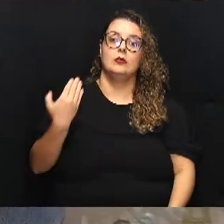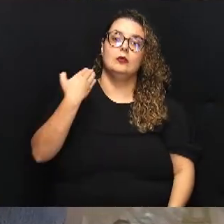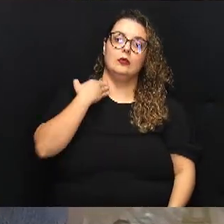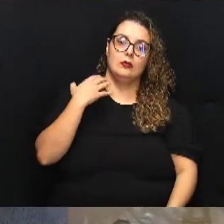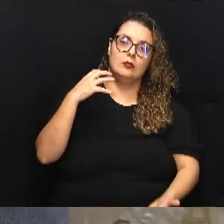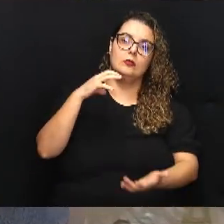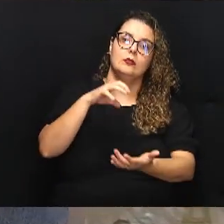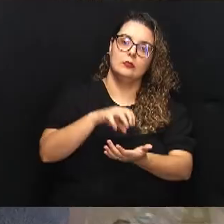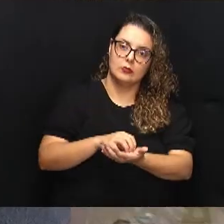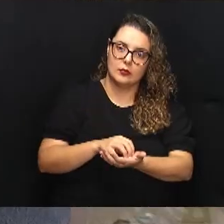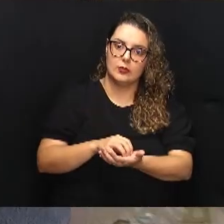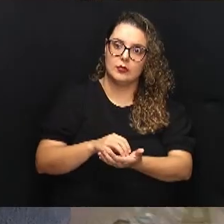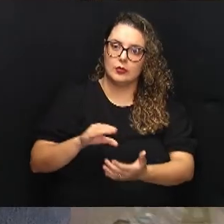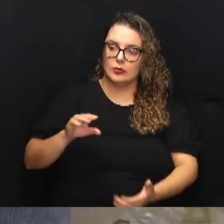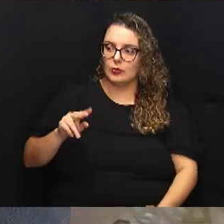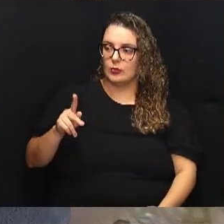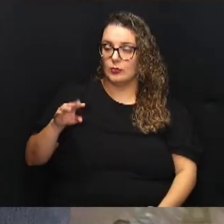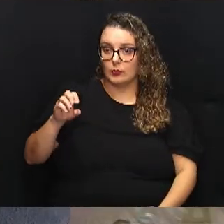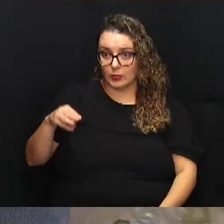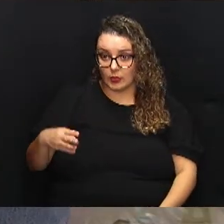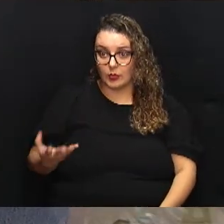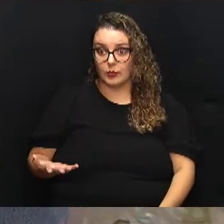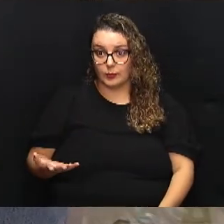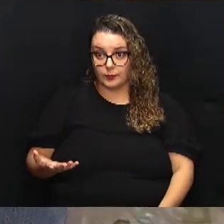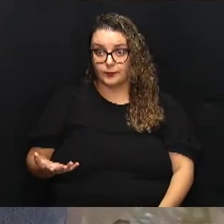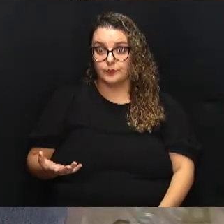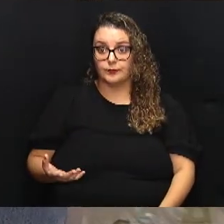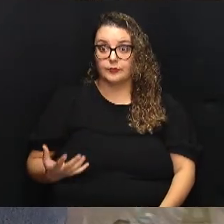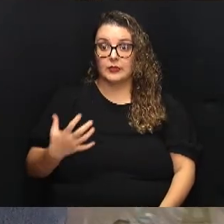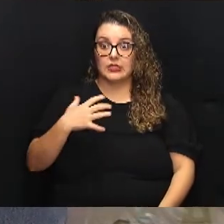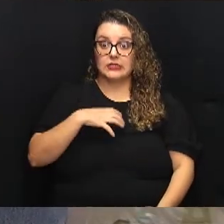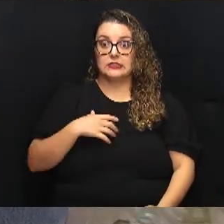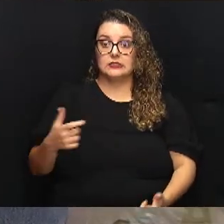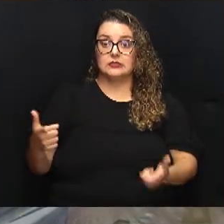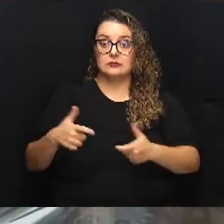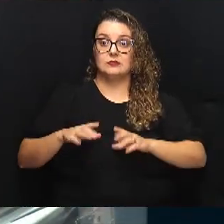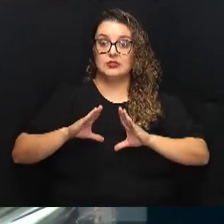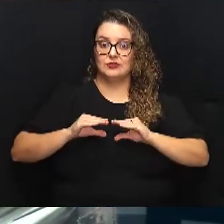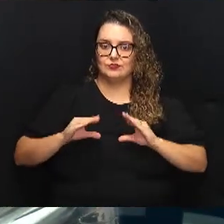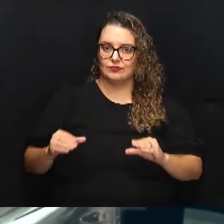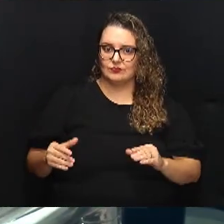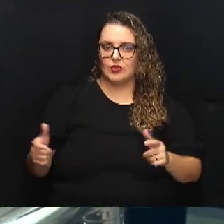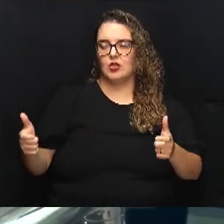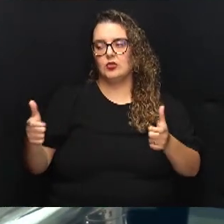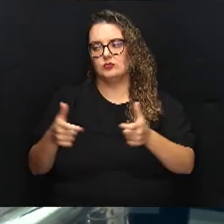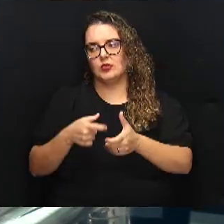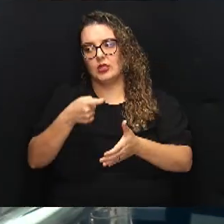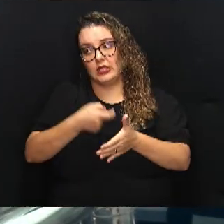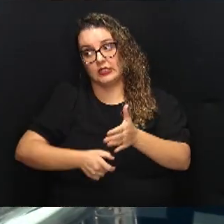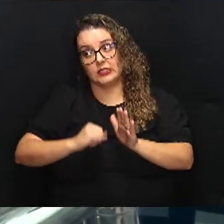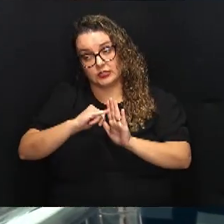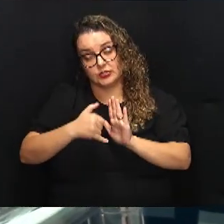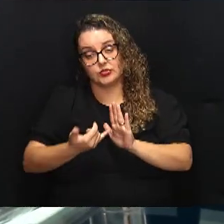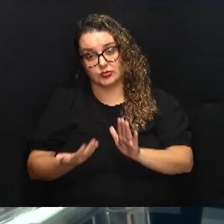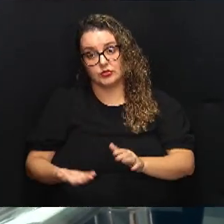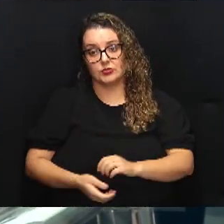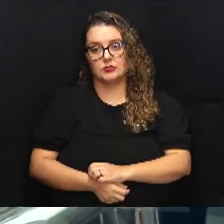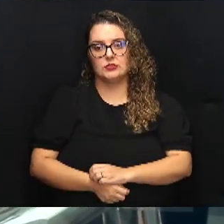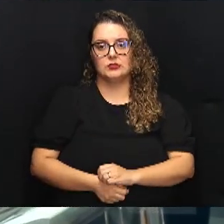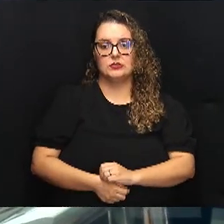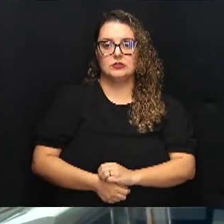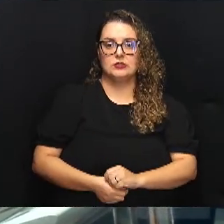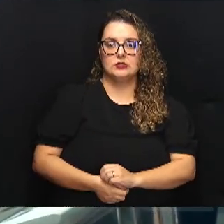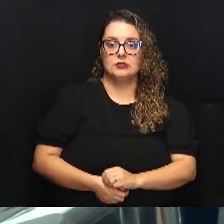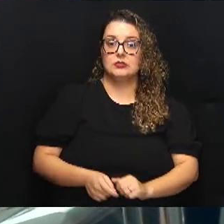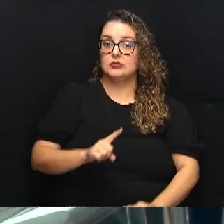meio do Copom, Comitê de Política Monetária, se sente menos confortável em reduzir a taxa de juros. E se não cai a